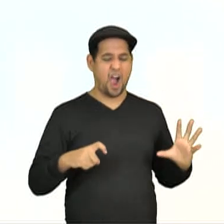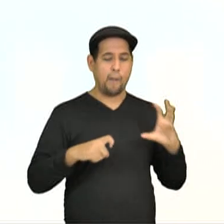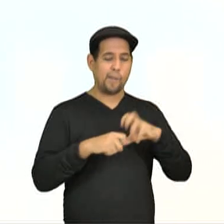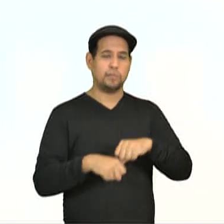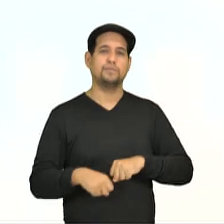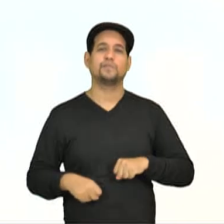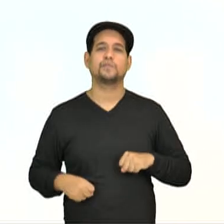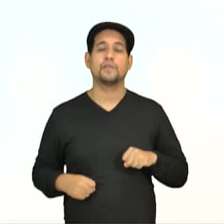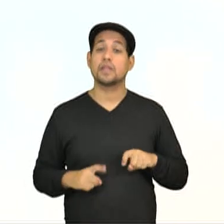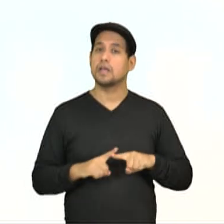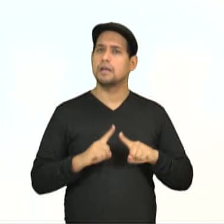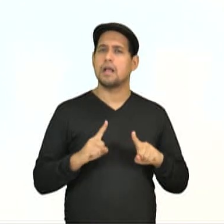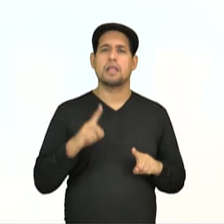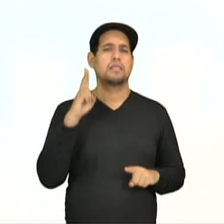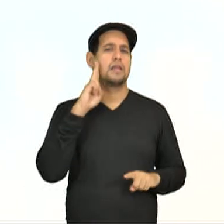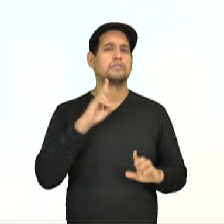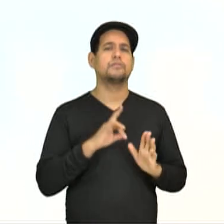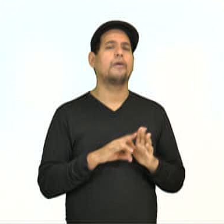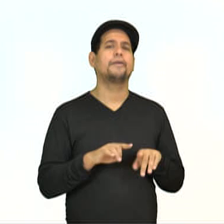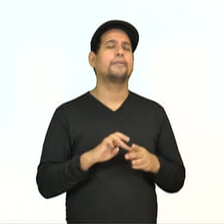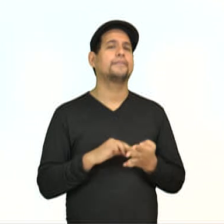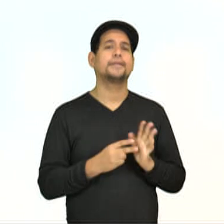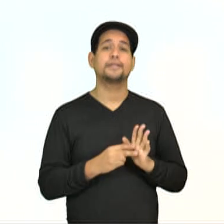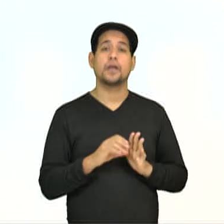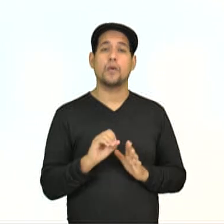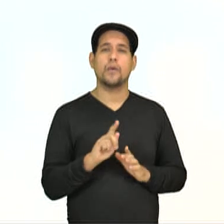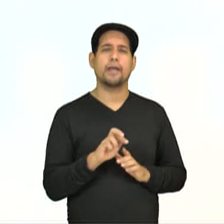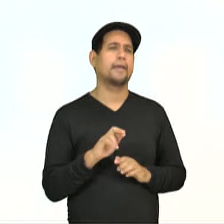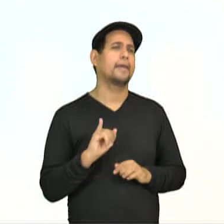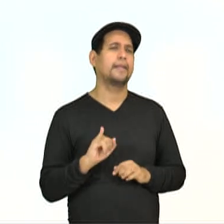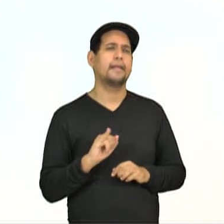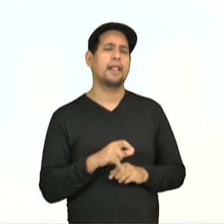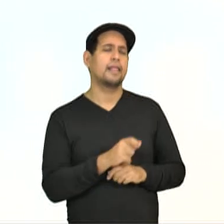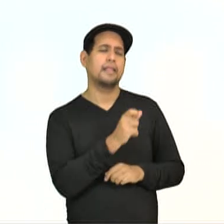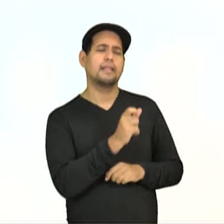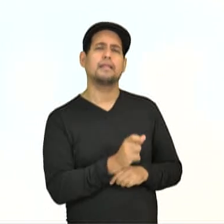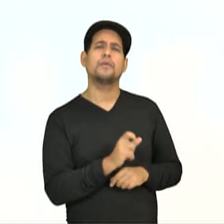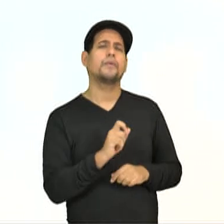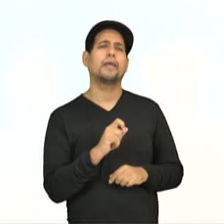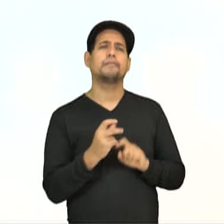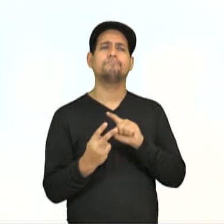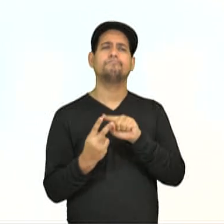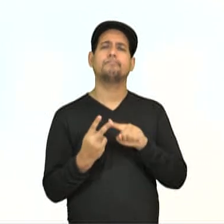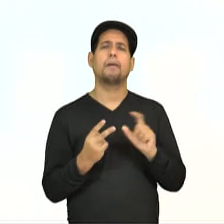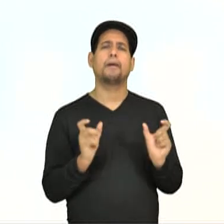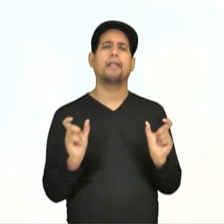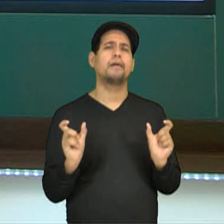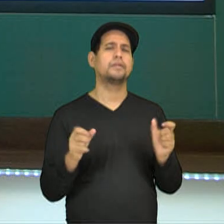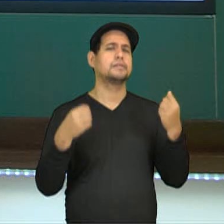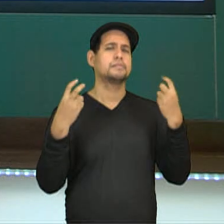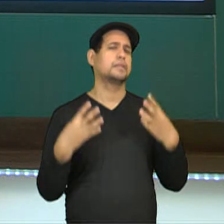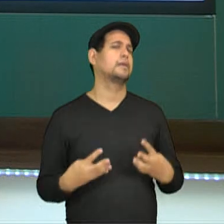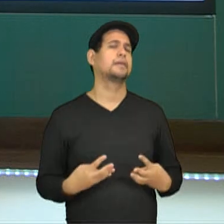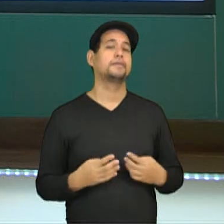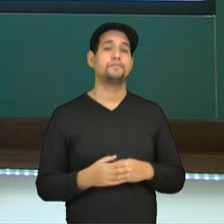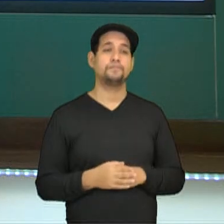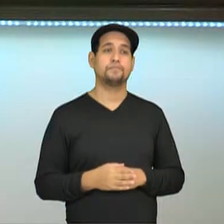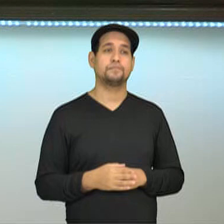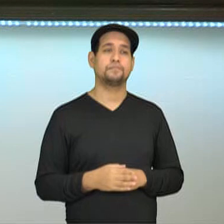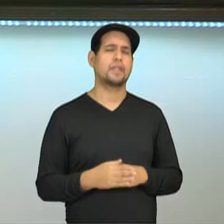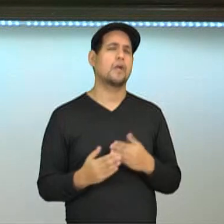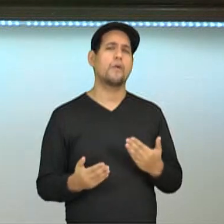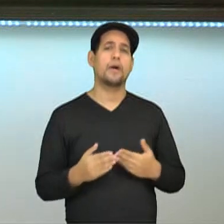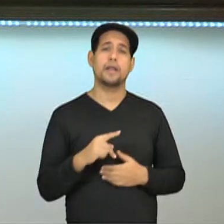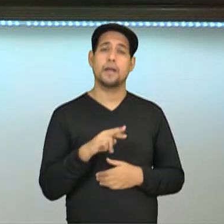come-o. Na história, ogre é protagonista ou antagonista? Explique. Né? E